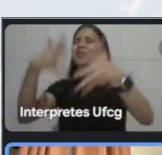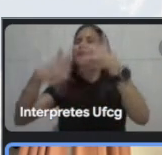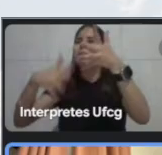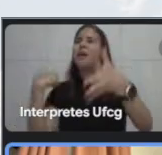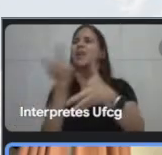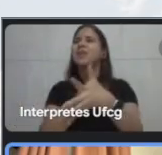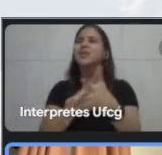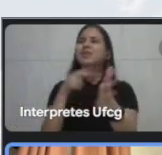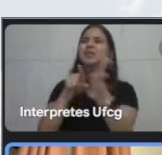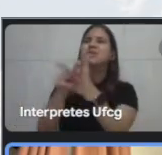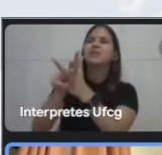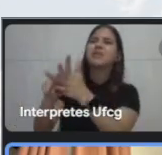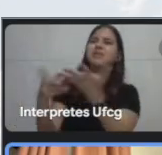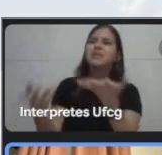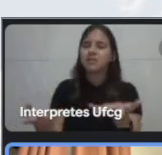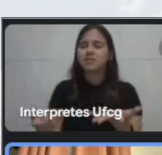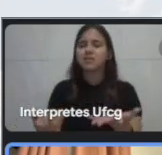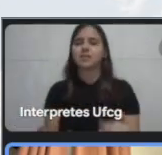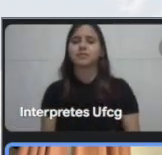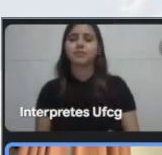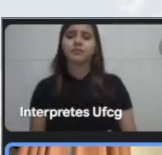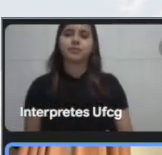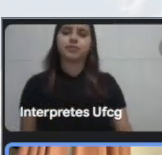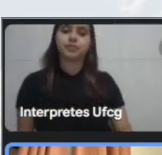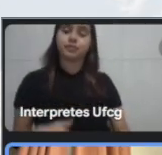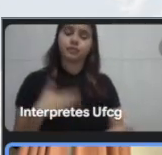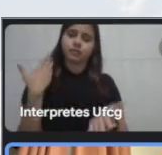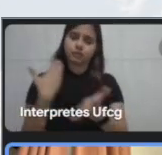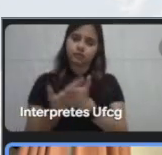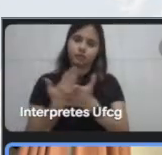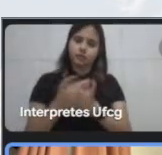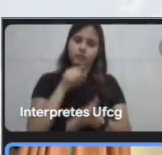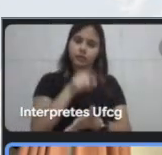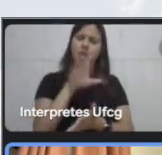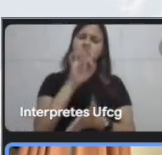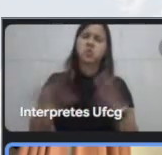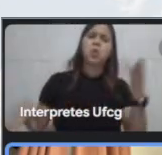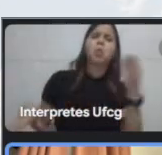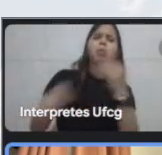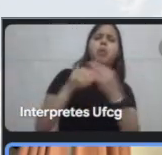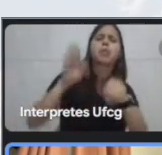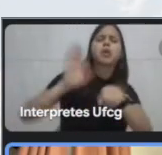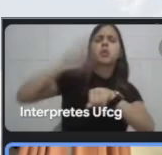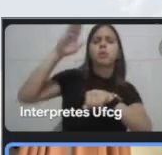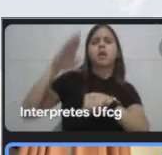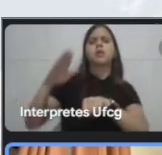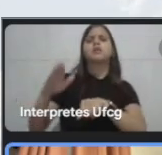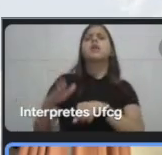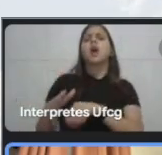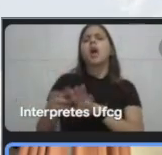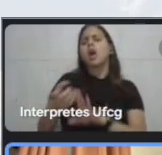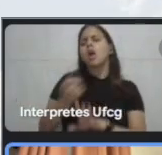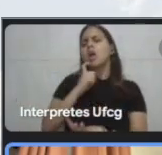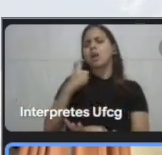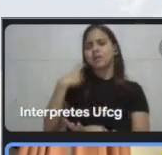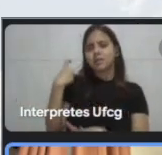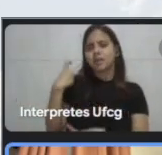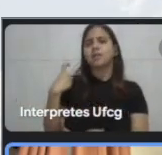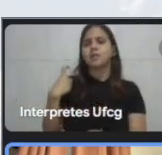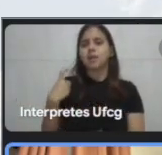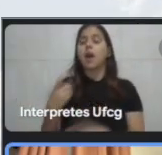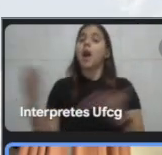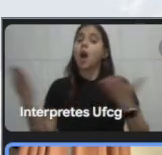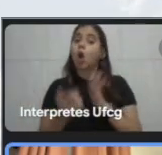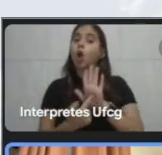modelo. Então, esse estudo ele é um estudo mais complementar, que ele foi feito mais recentemente, ao estudo que eu vou mostrar